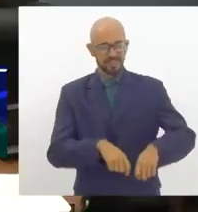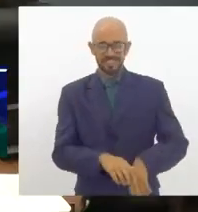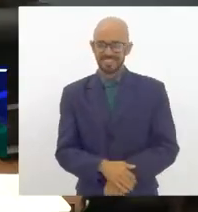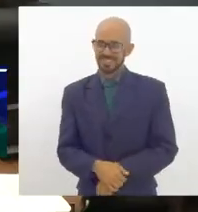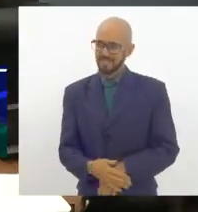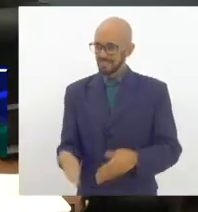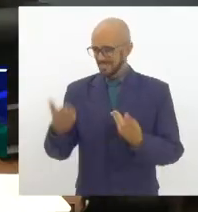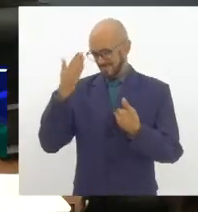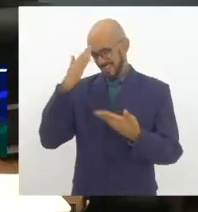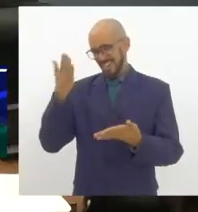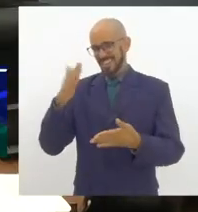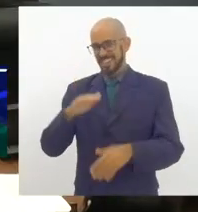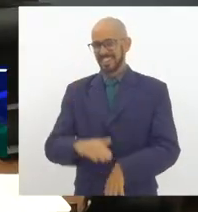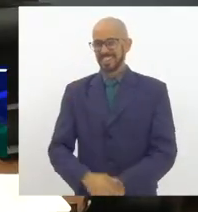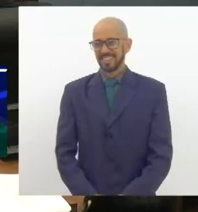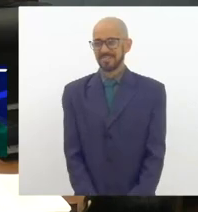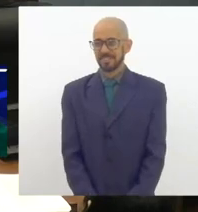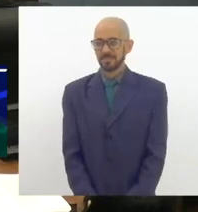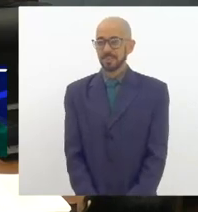obrigado